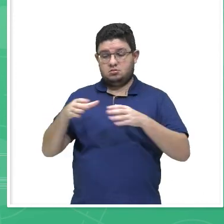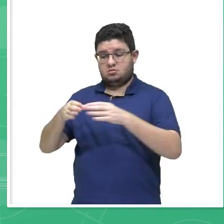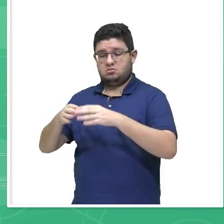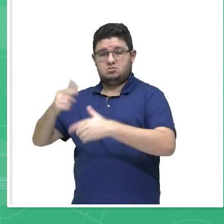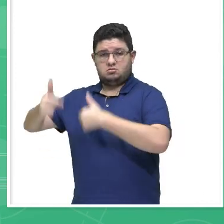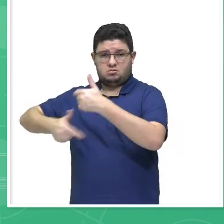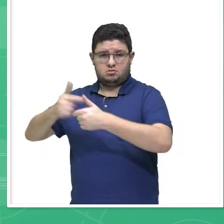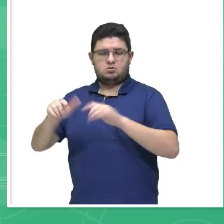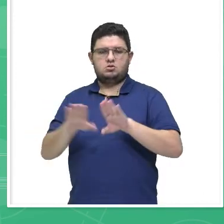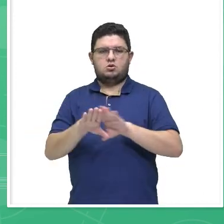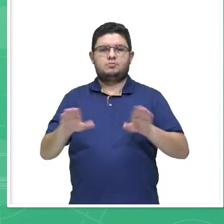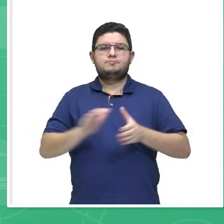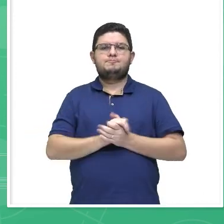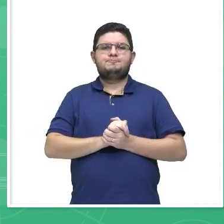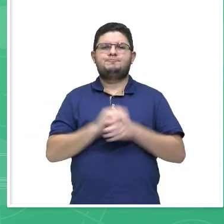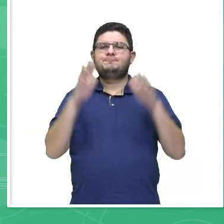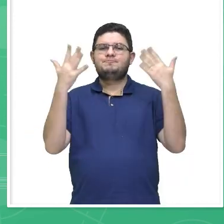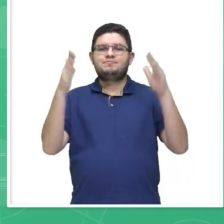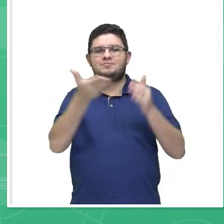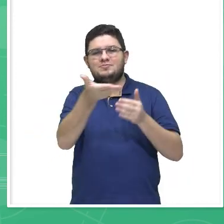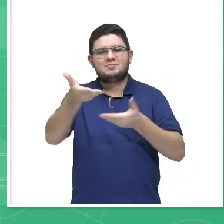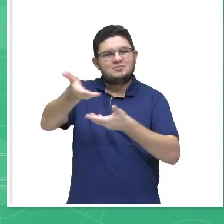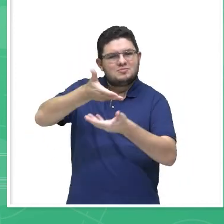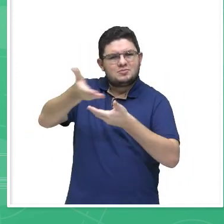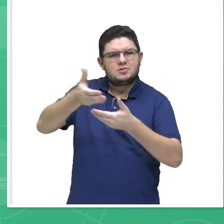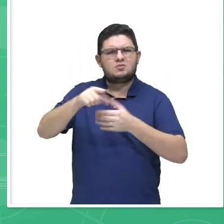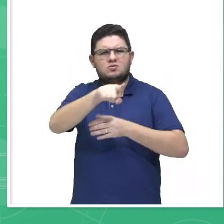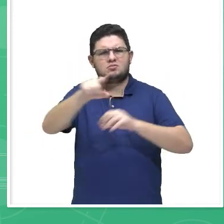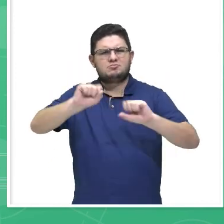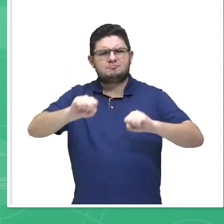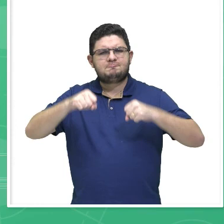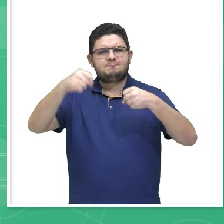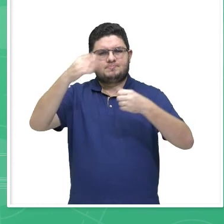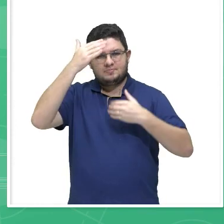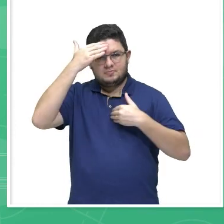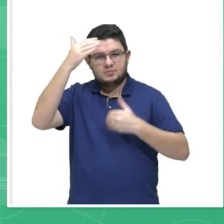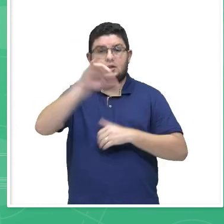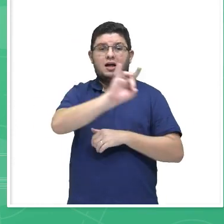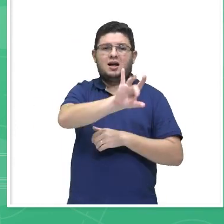que participaram e obrigado pelo empenho de cada um e